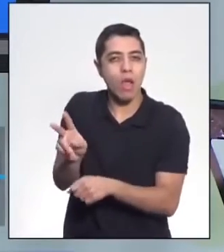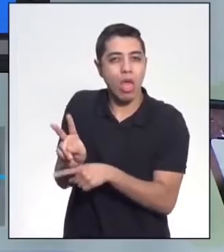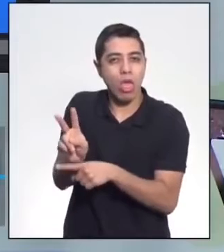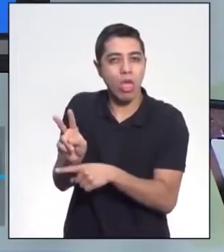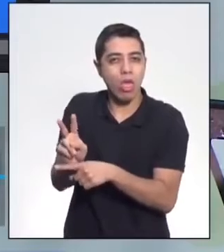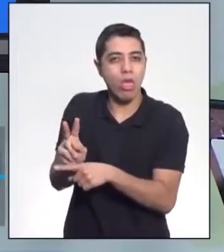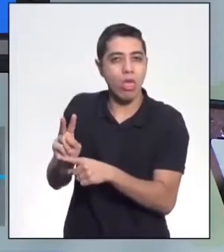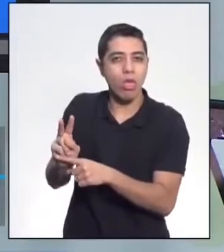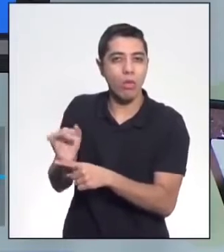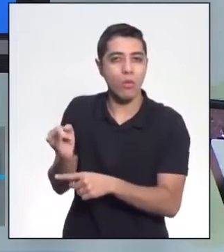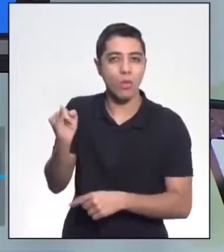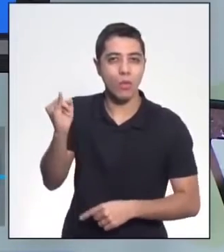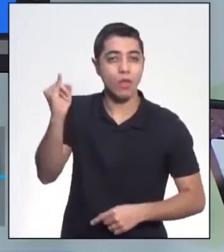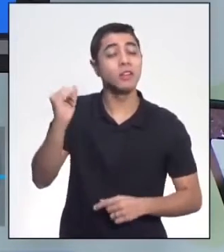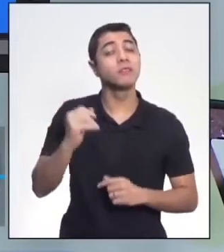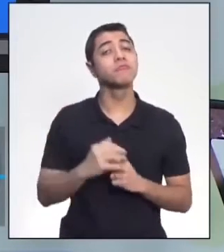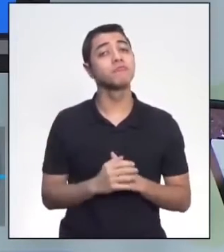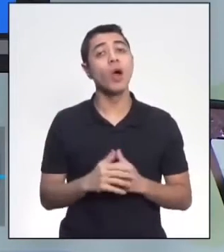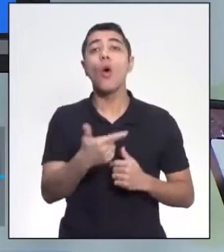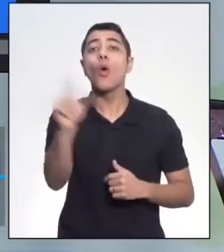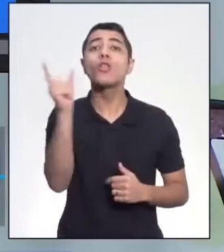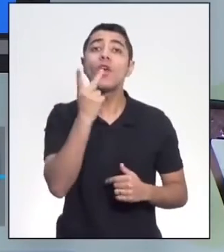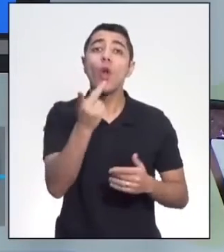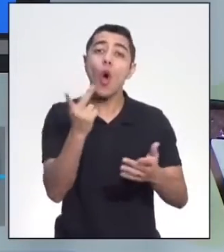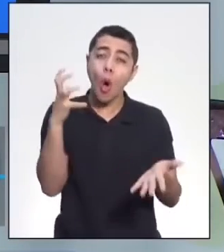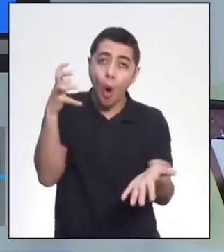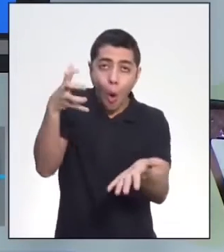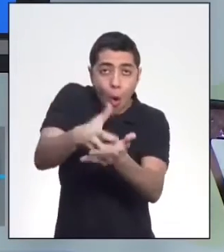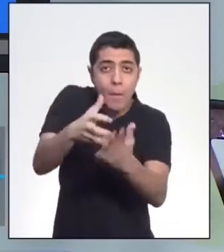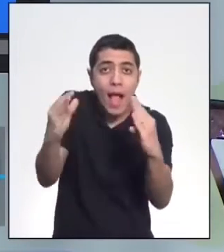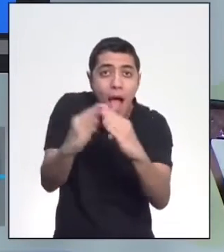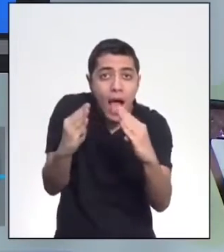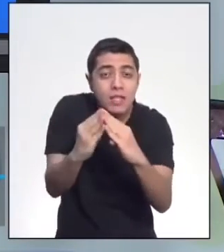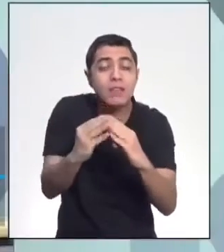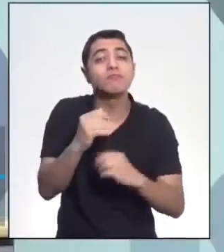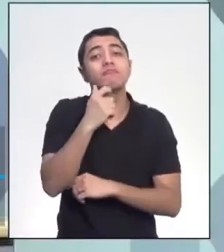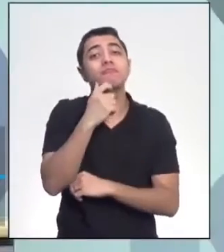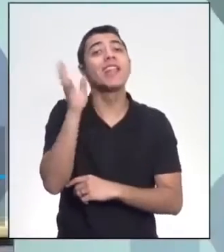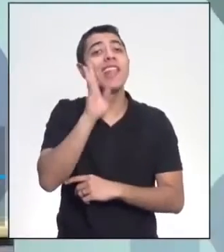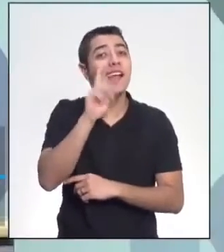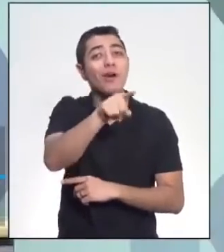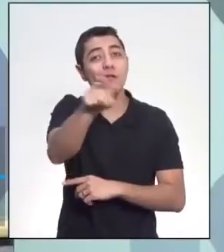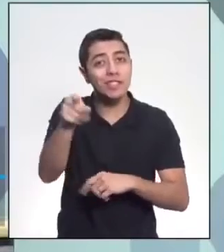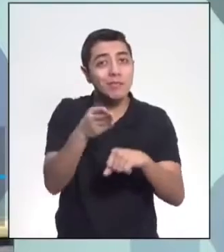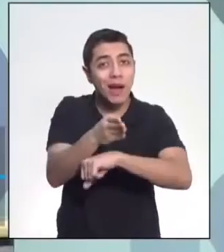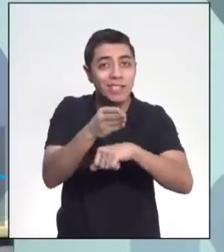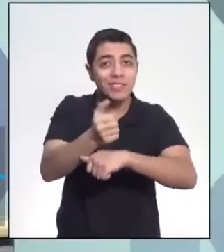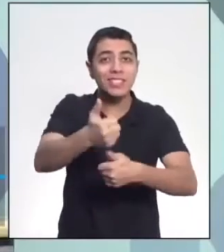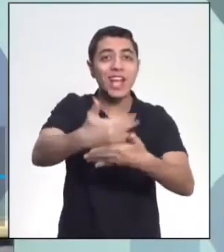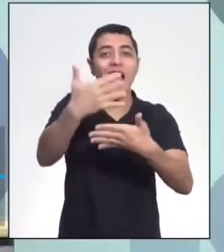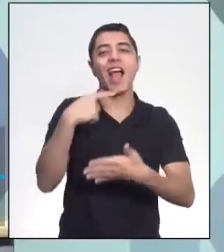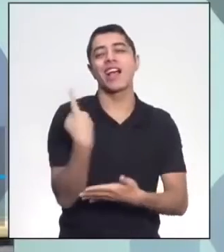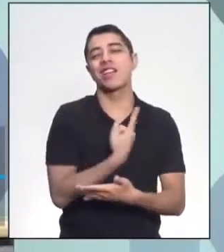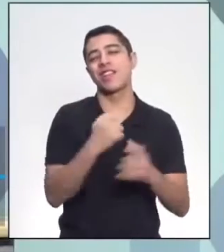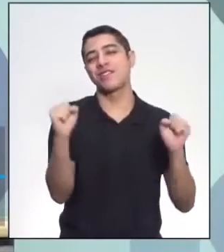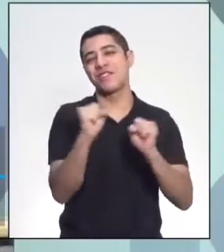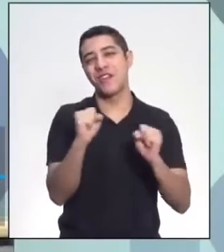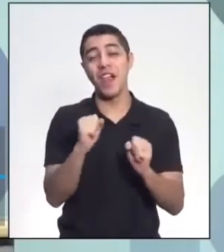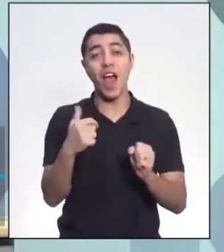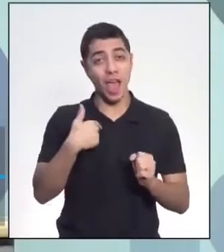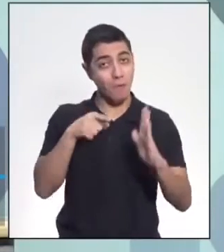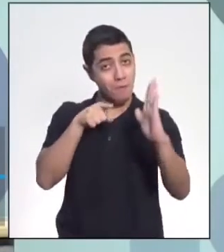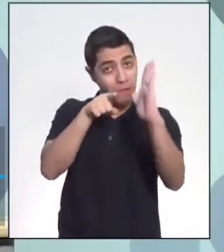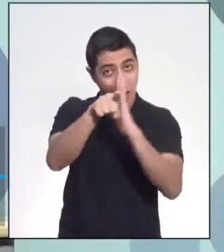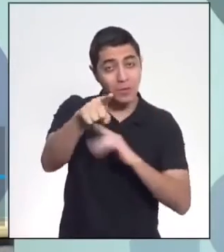Camille. Pessoal, muito obrigado pela participação. Adoramos isso, viu? Acho que Sim. Muito feliz com isso. Ah, claro que a gente ama. Eu justamente coloquei essa pergunta porque eu